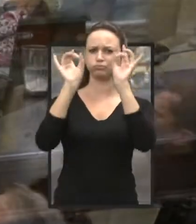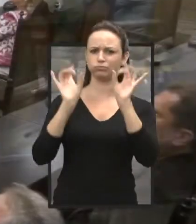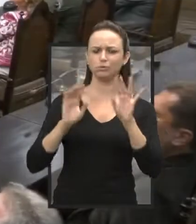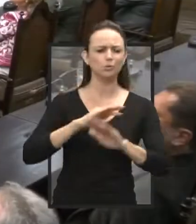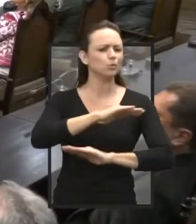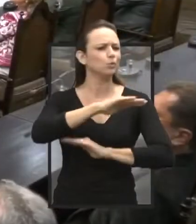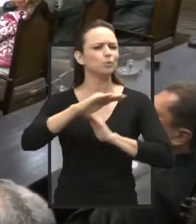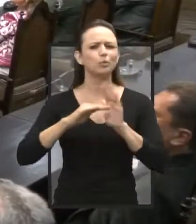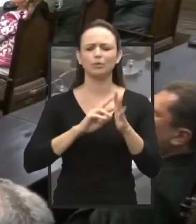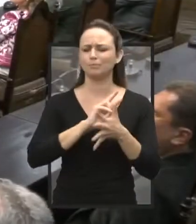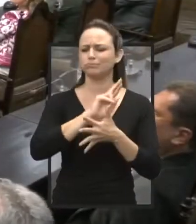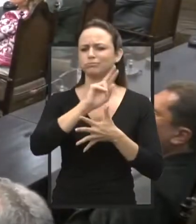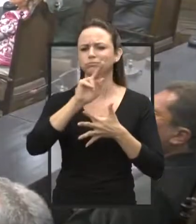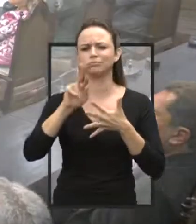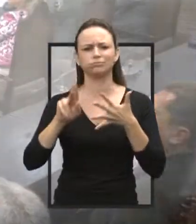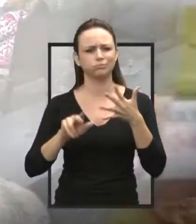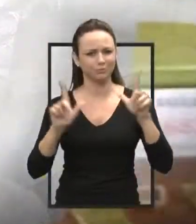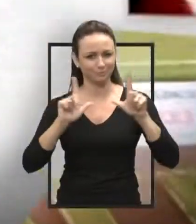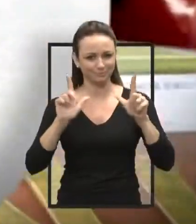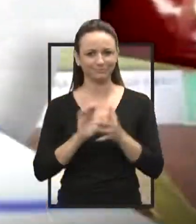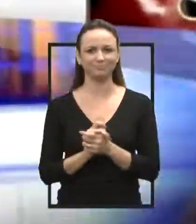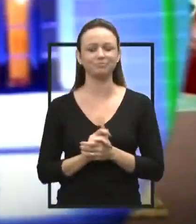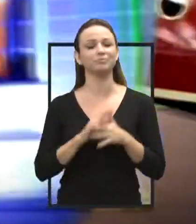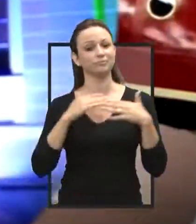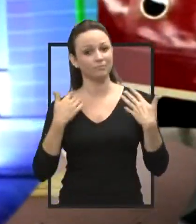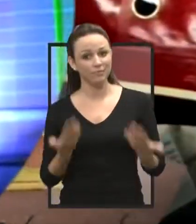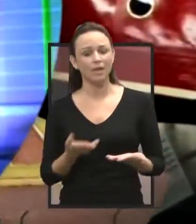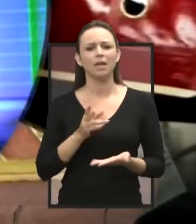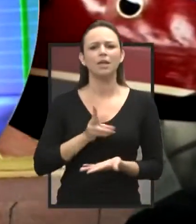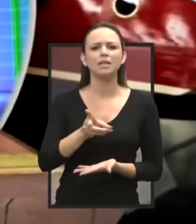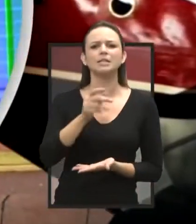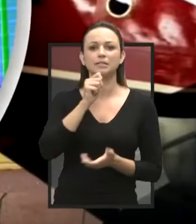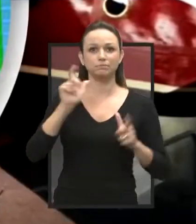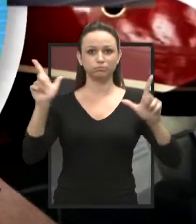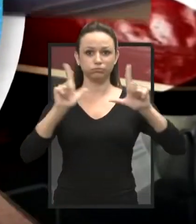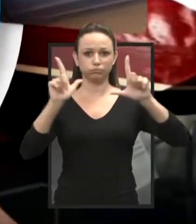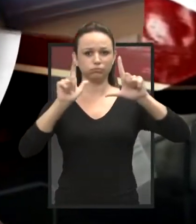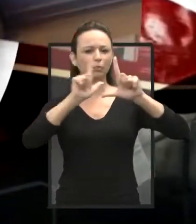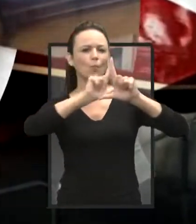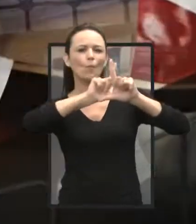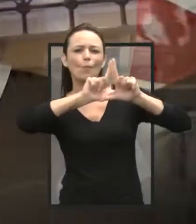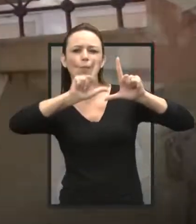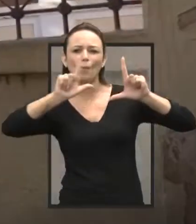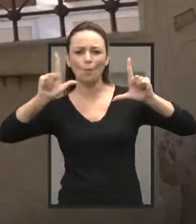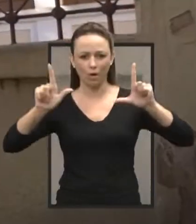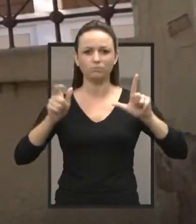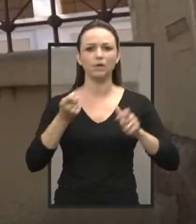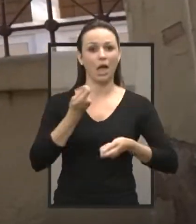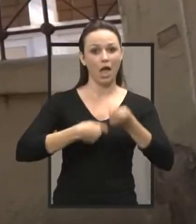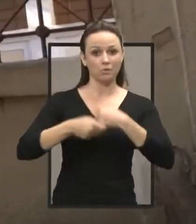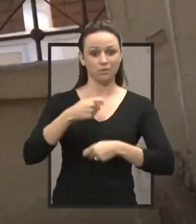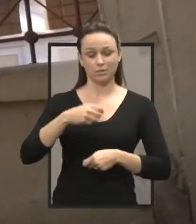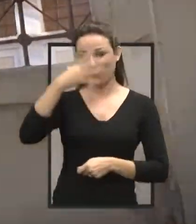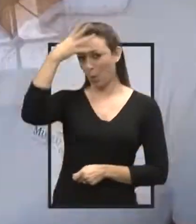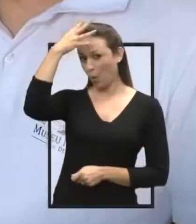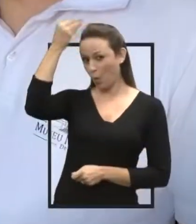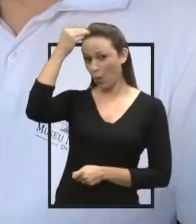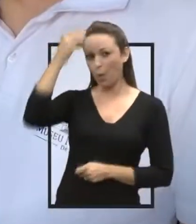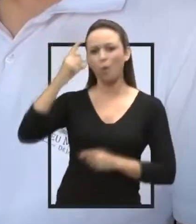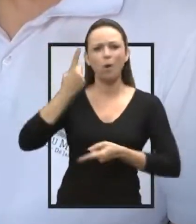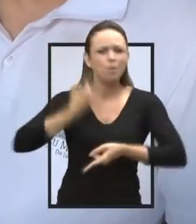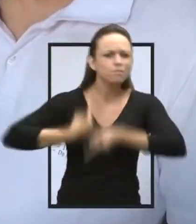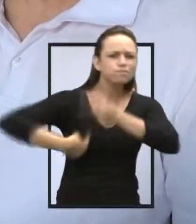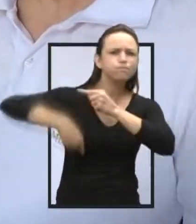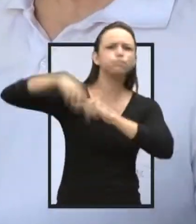toda a nossa programação. Ainda no quesito transmissão, a administração do presidente Lucas Flores deu um salto no que